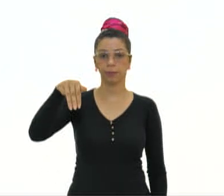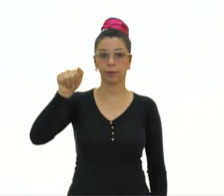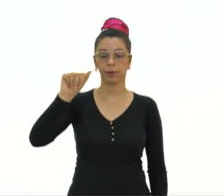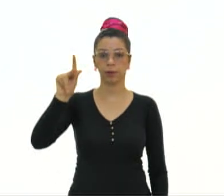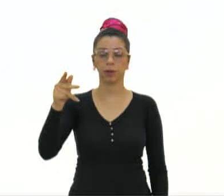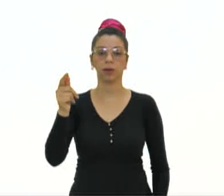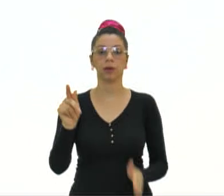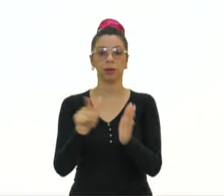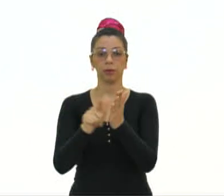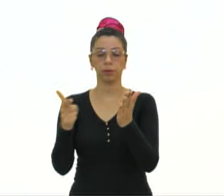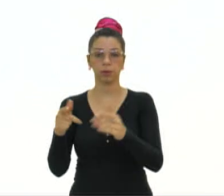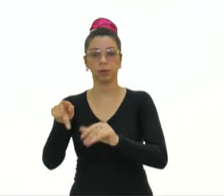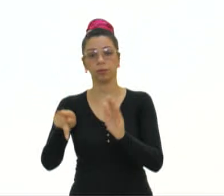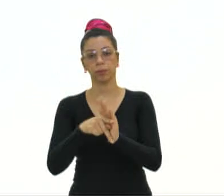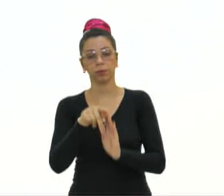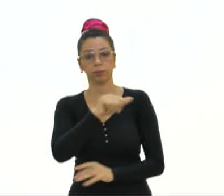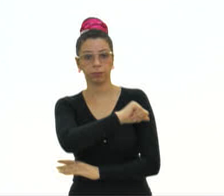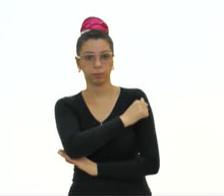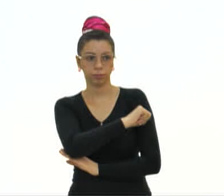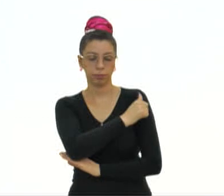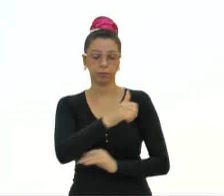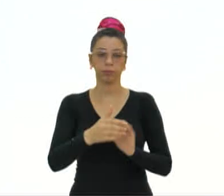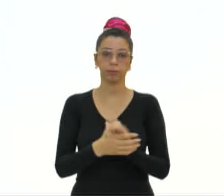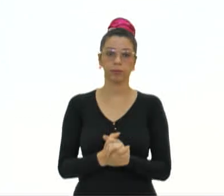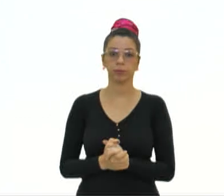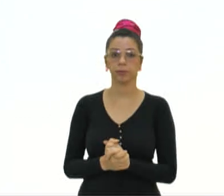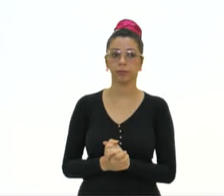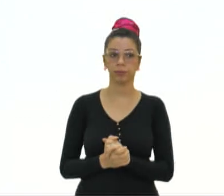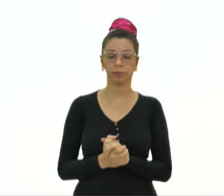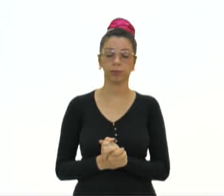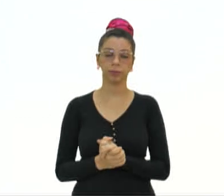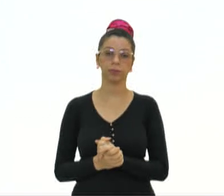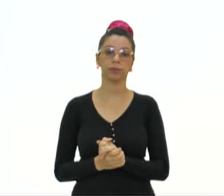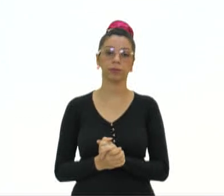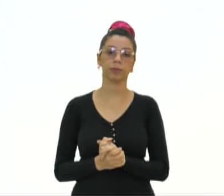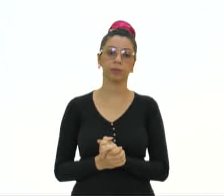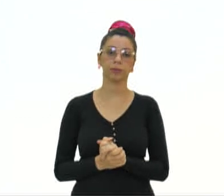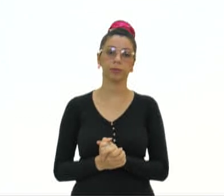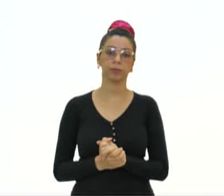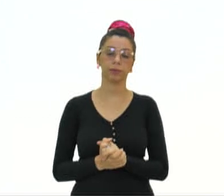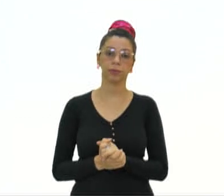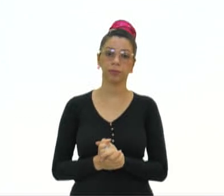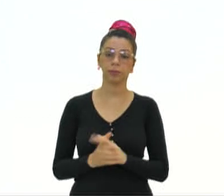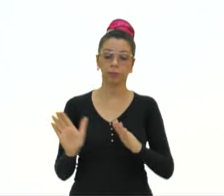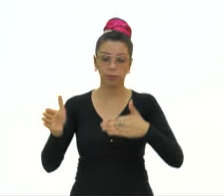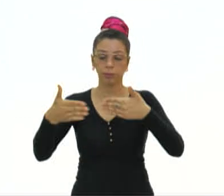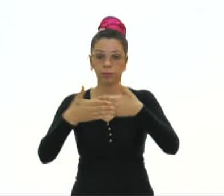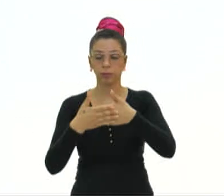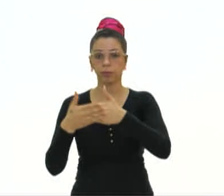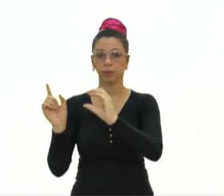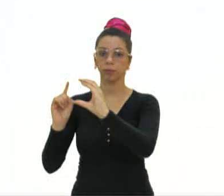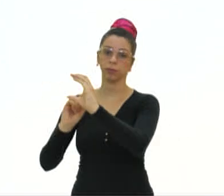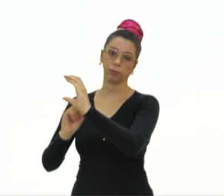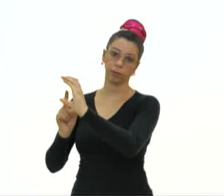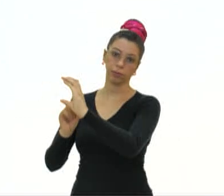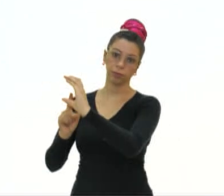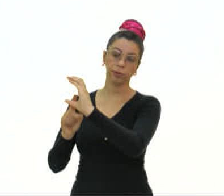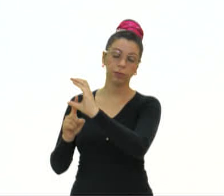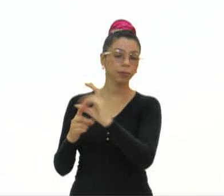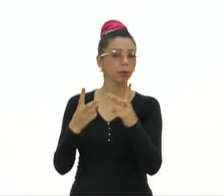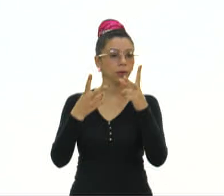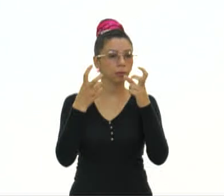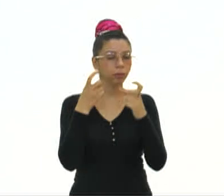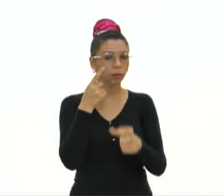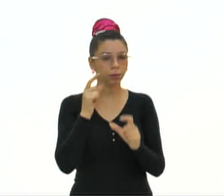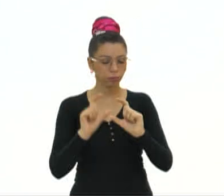de 1947, anuncia que o parecer Barbedo, que era o relator do processo, anuncia o fechamento do Partido Comunista. E observe, por favor,